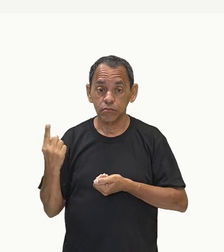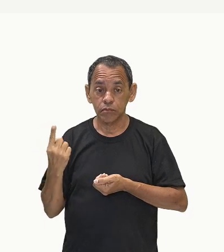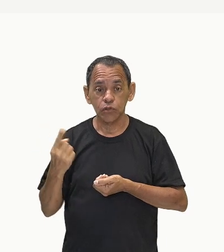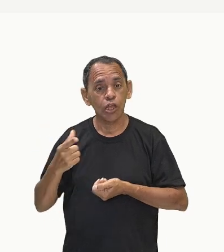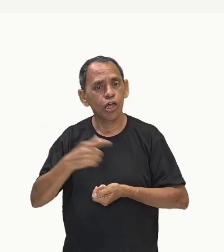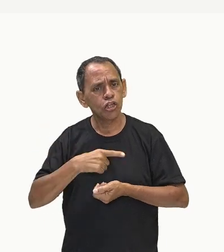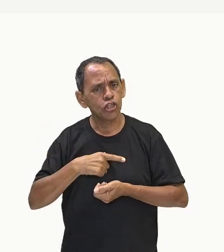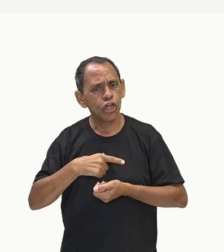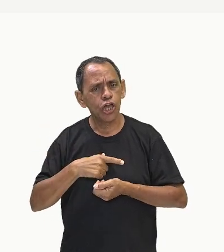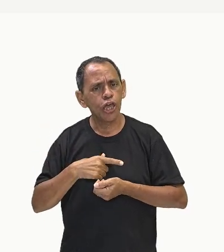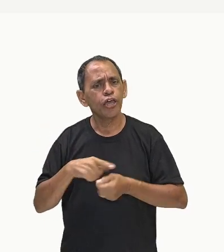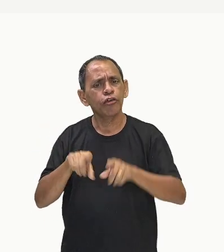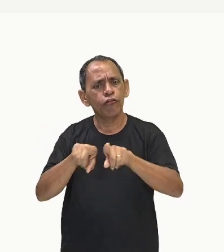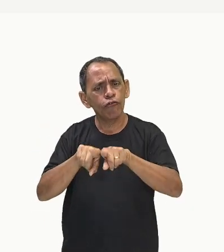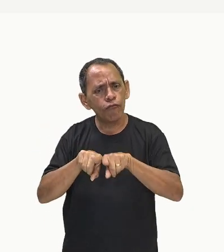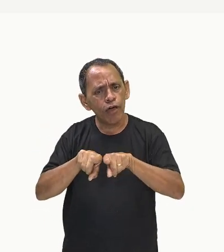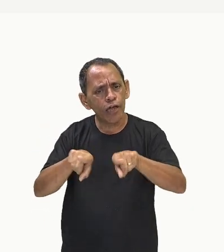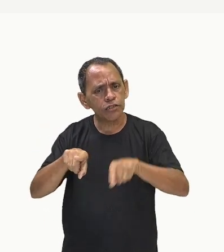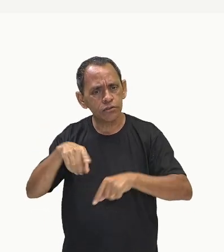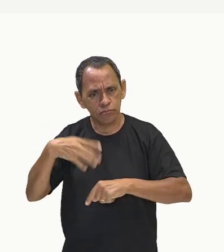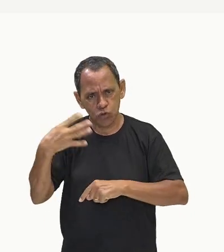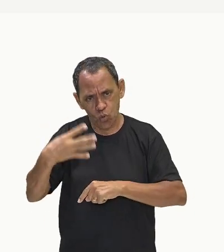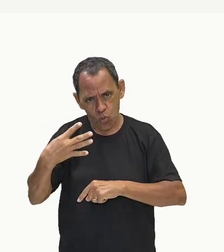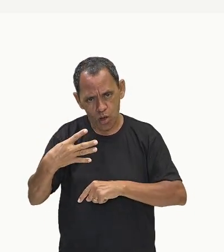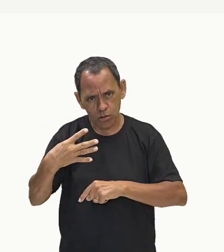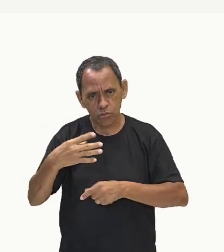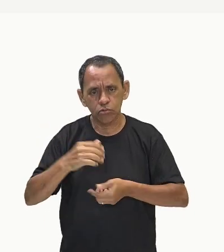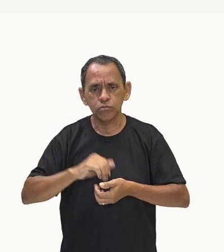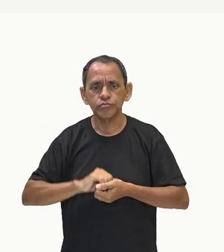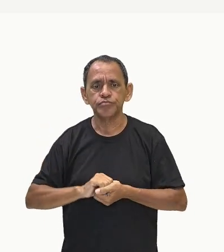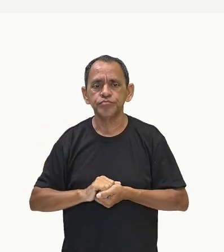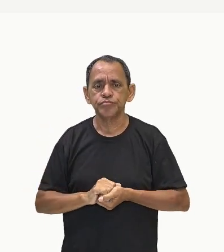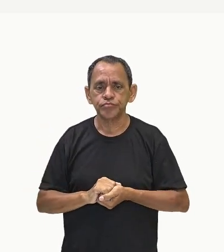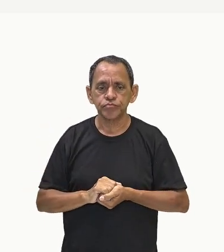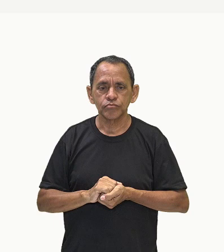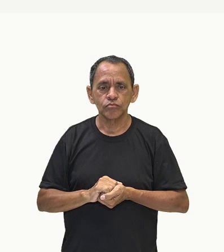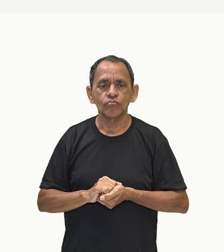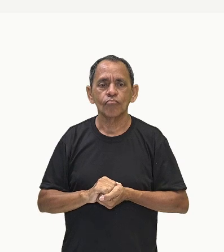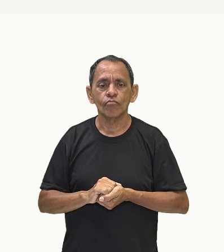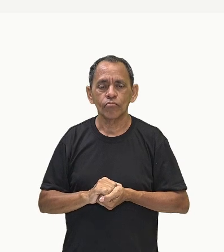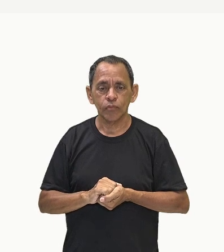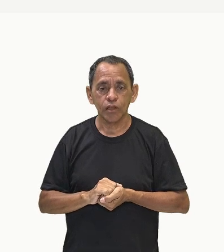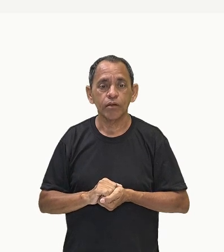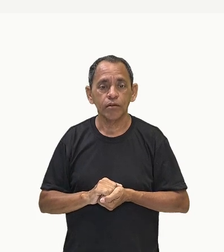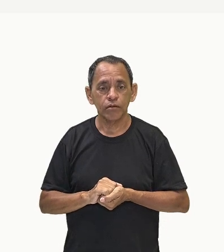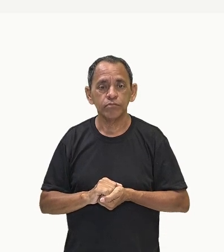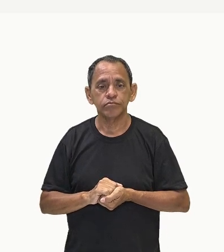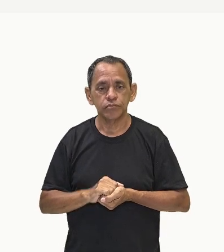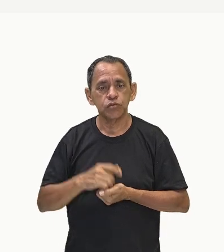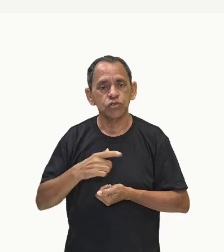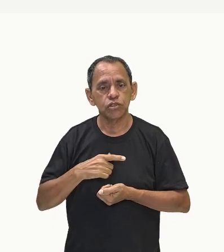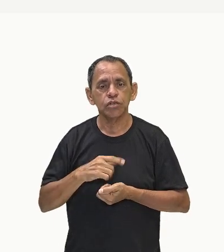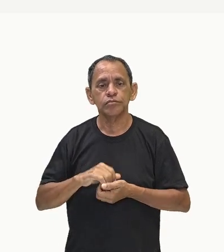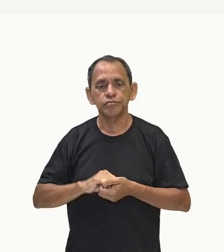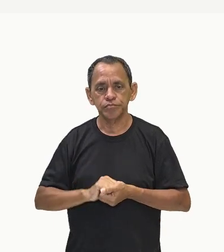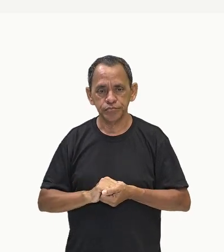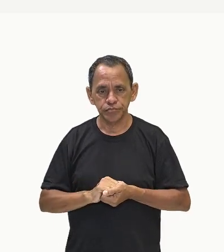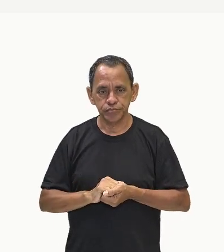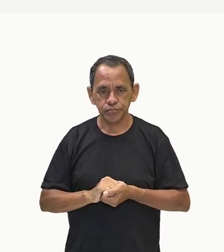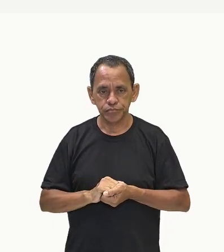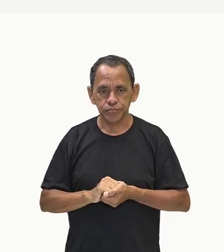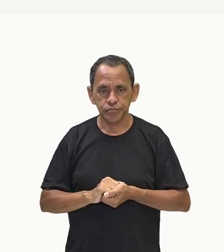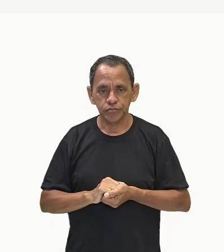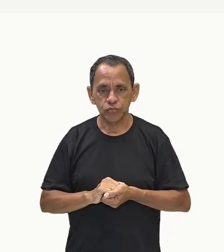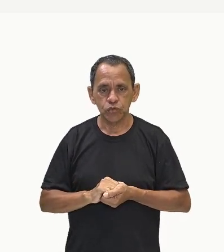possui vértice igual ao número de 4, ou seja, ele possui 4 vértices.